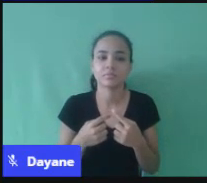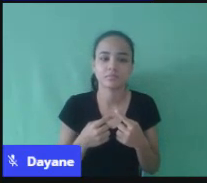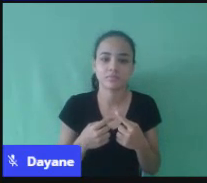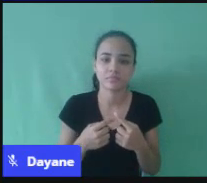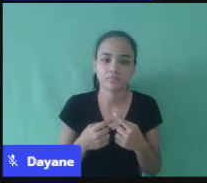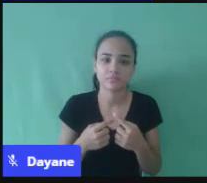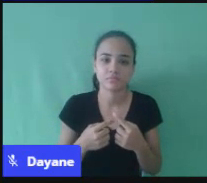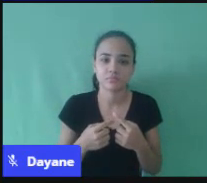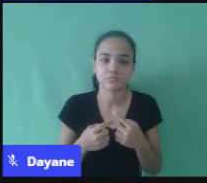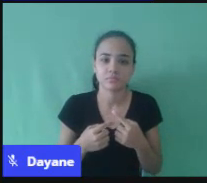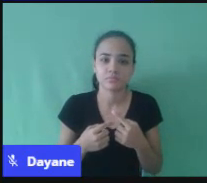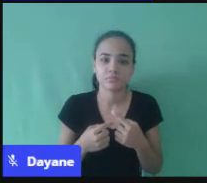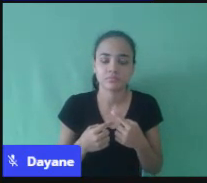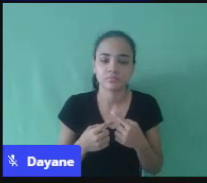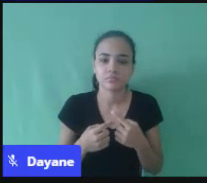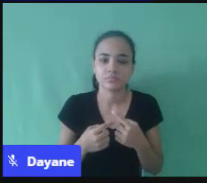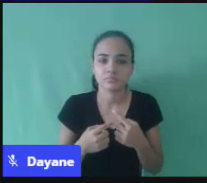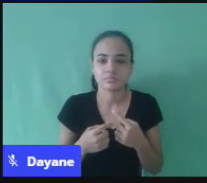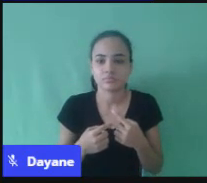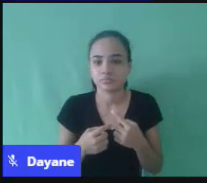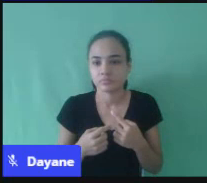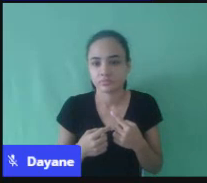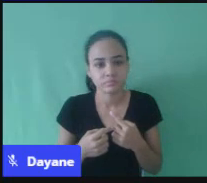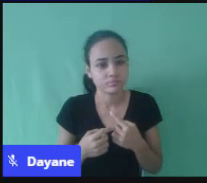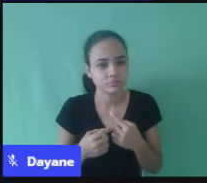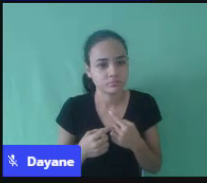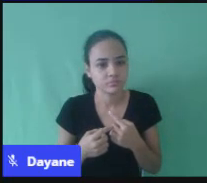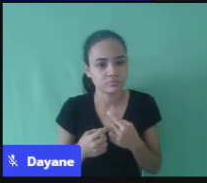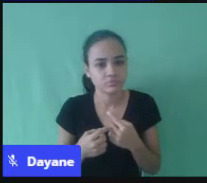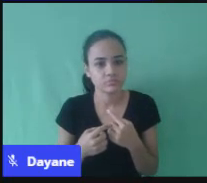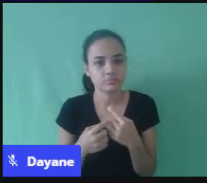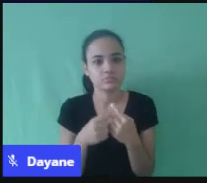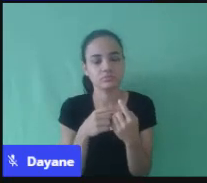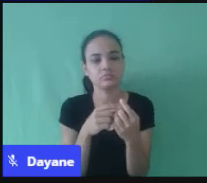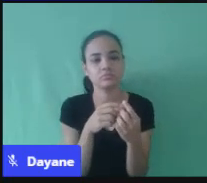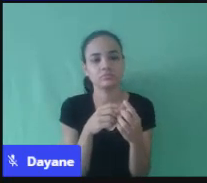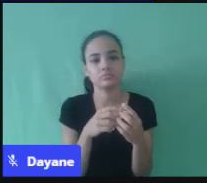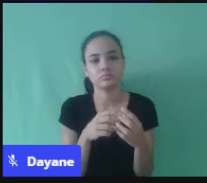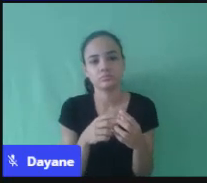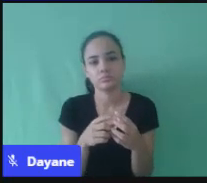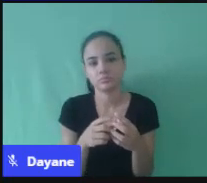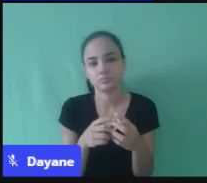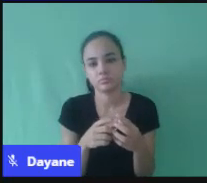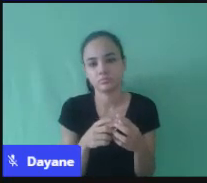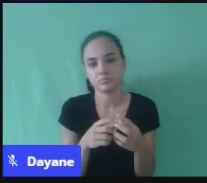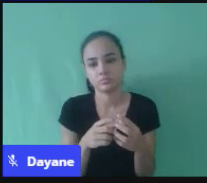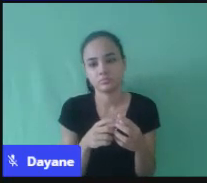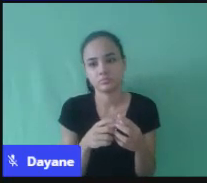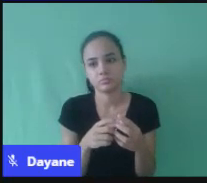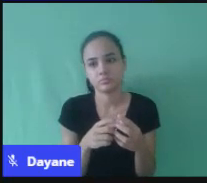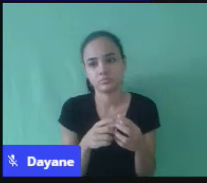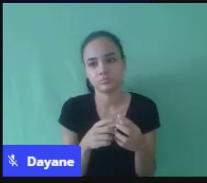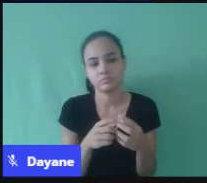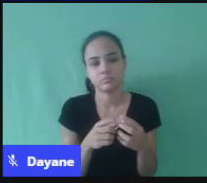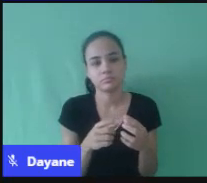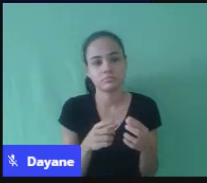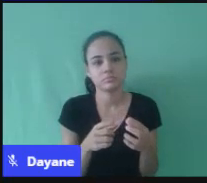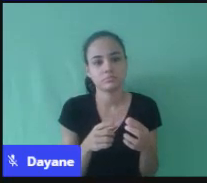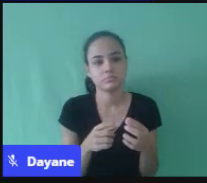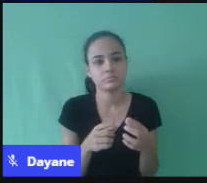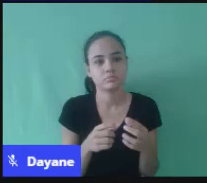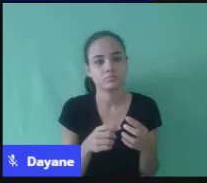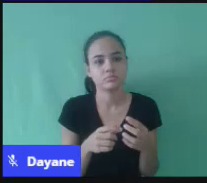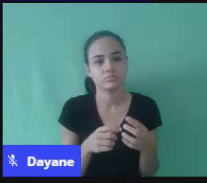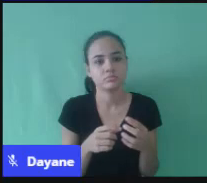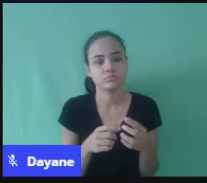Pode passar, professor. Dialogando, né, ainda nessa transição do remoto para